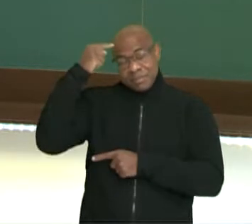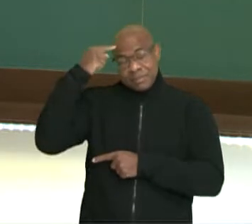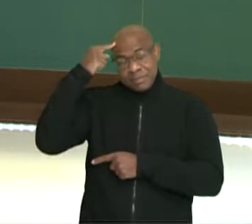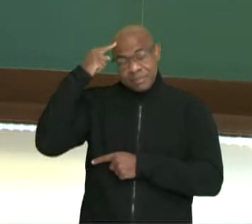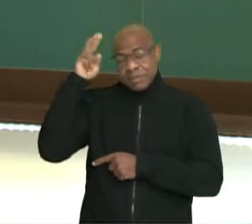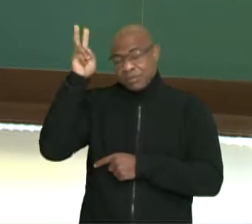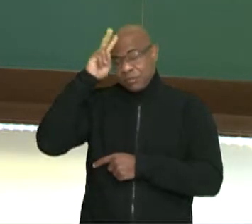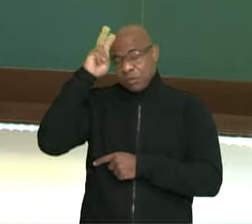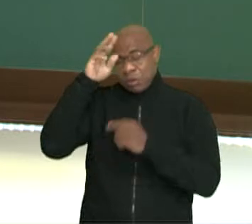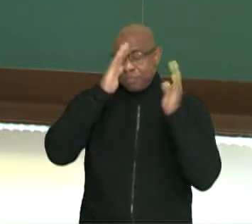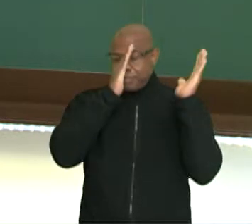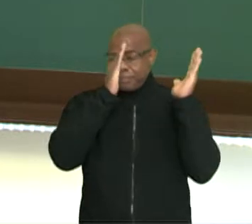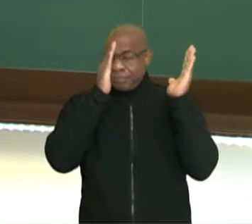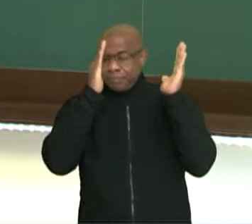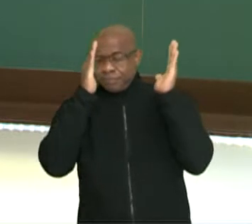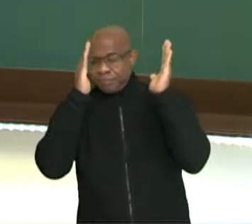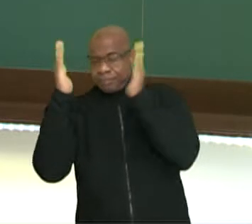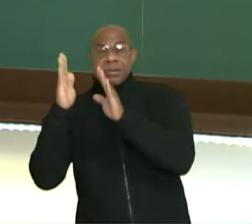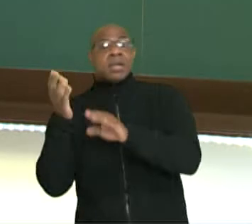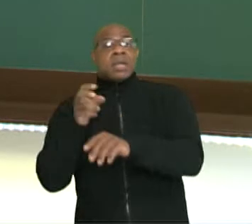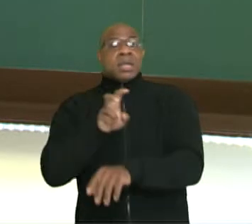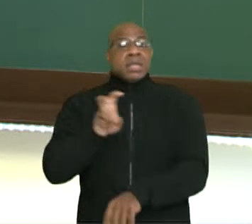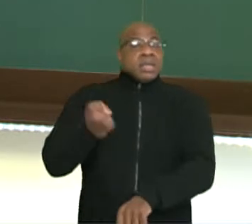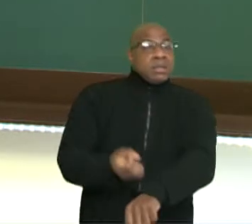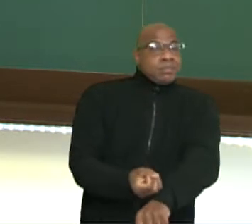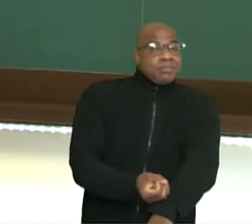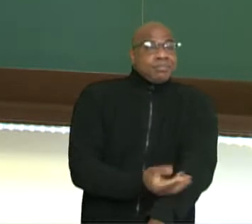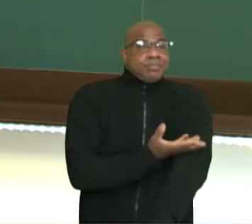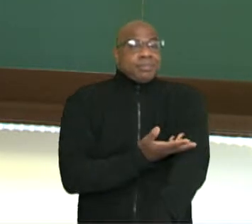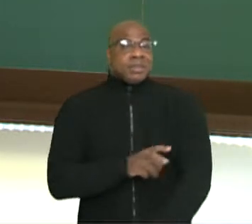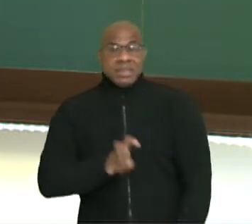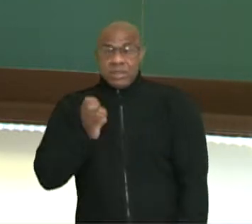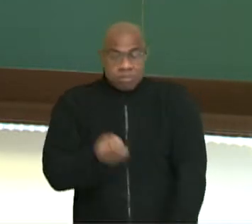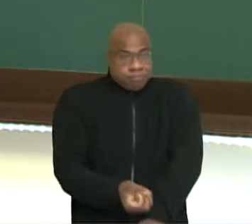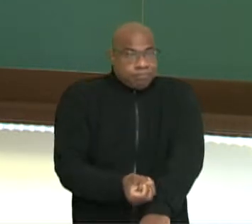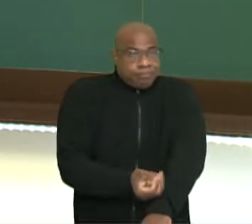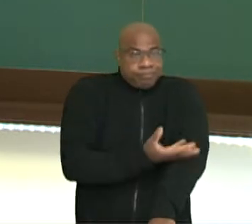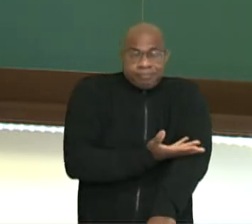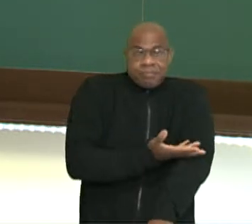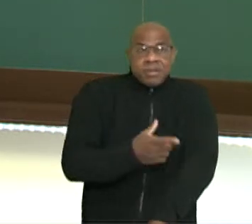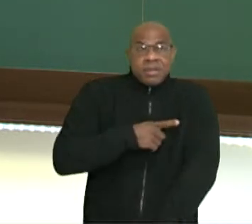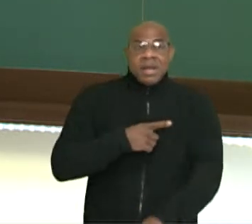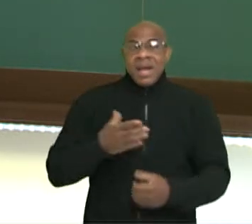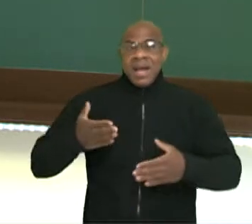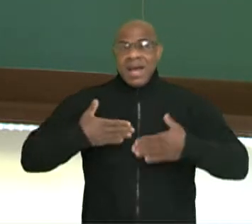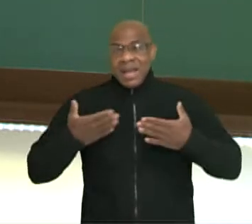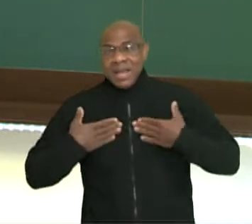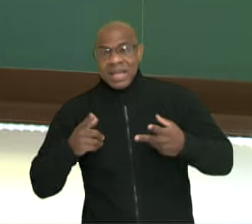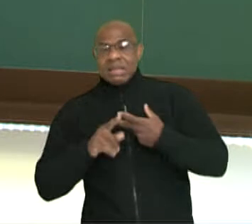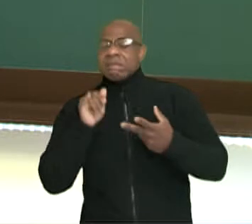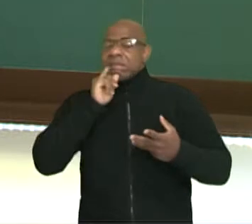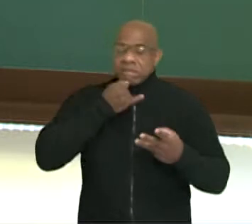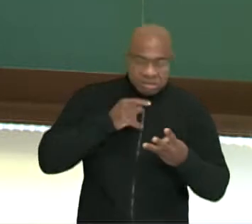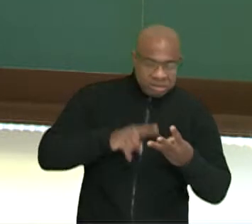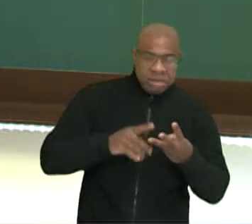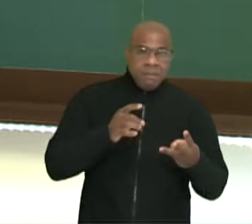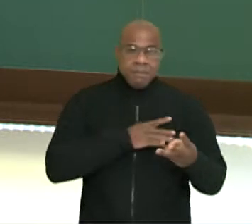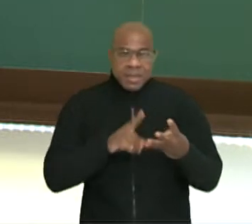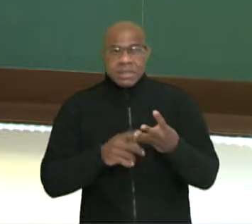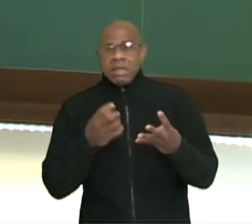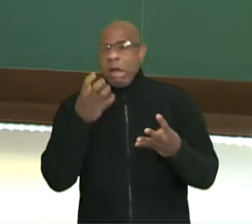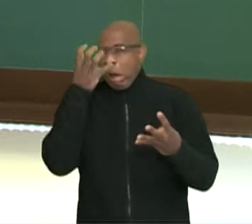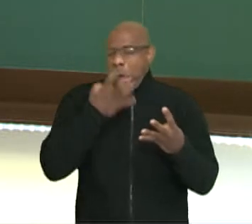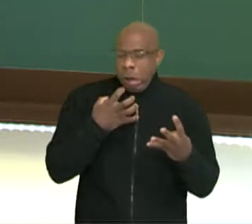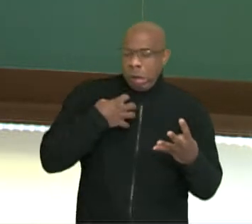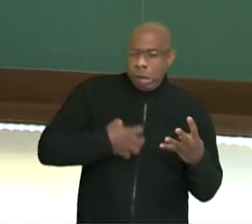dela, onde 5 emoções, eles colocaram 5 apenas, tá? A alegria, a tristeza, o medo, a raiva